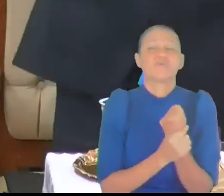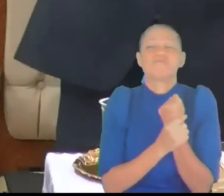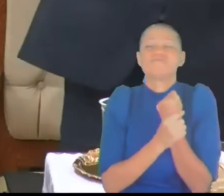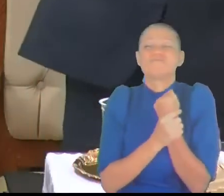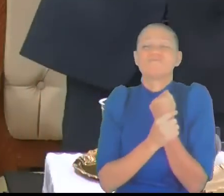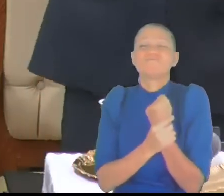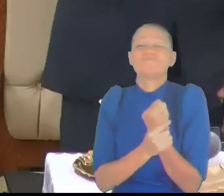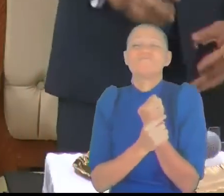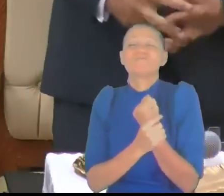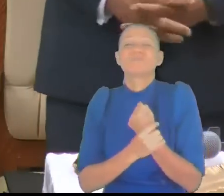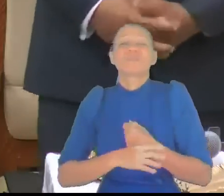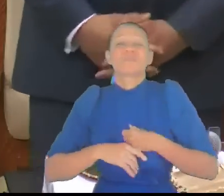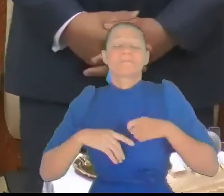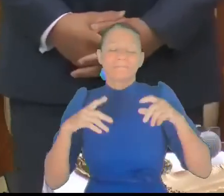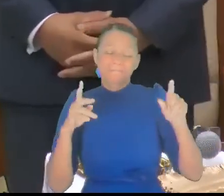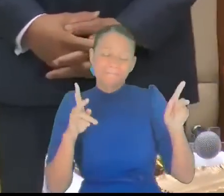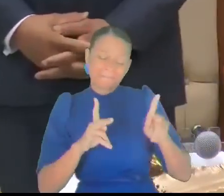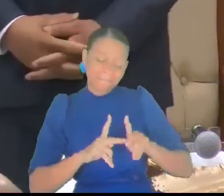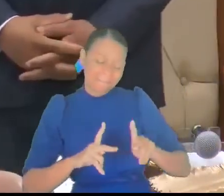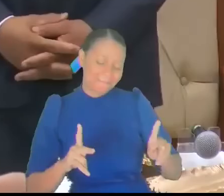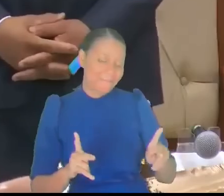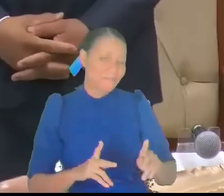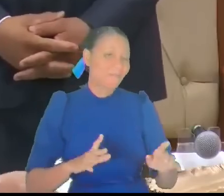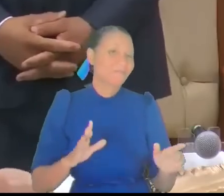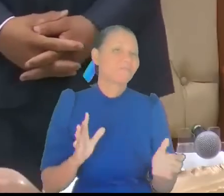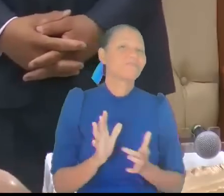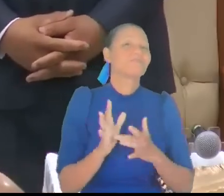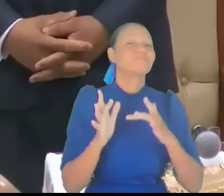uma paz que é Jesus.